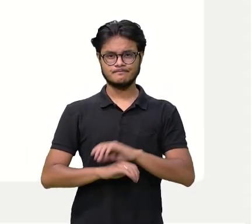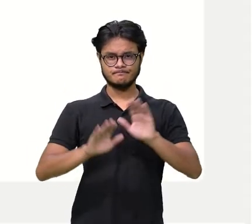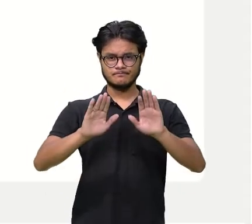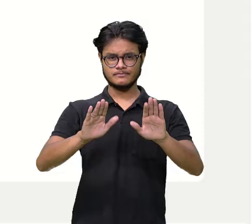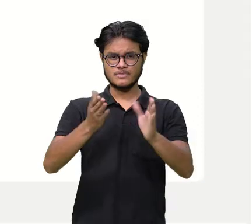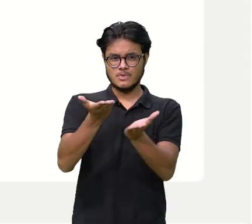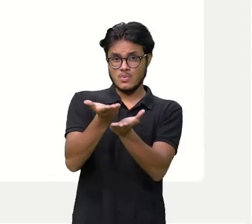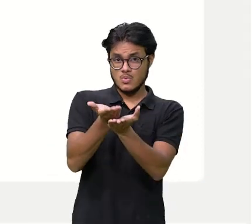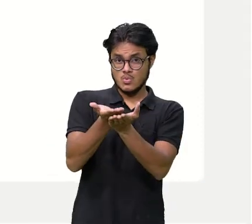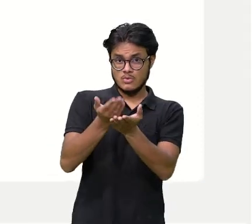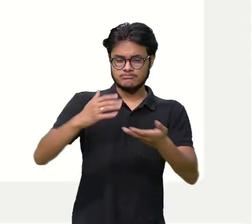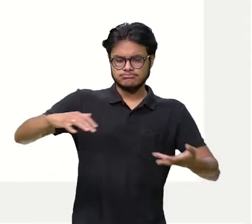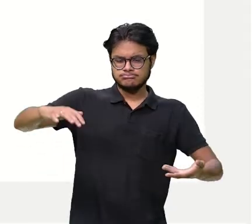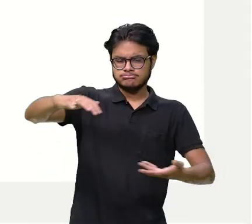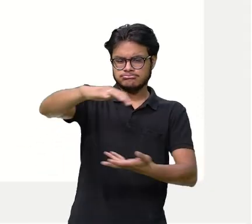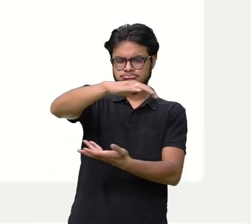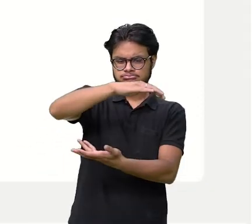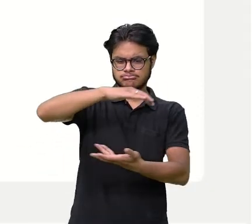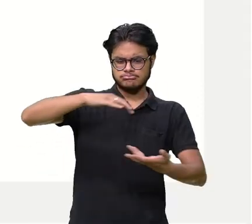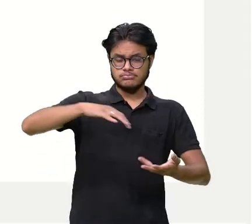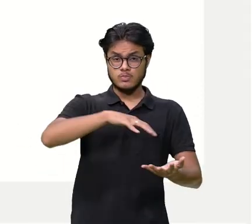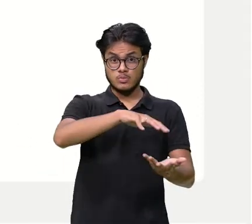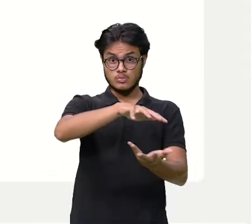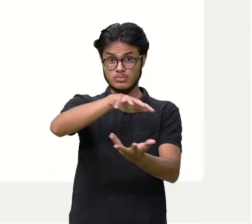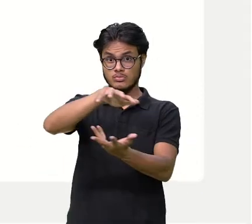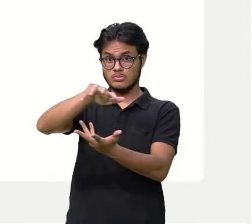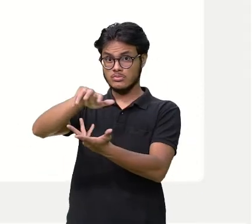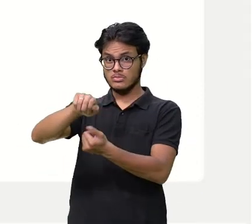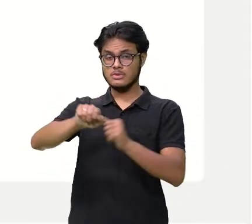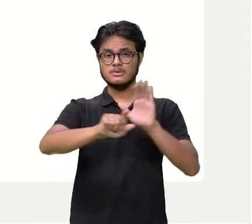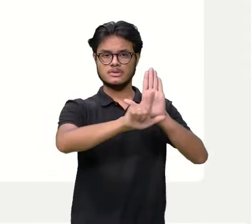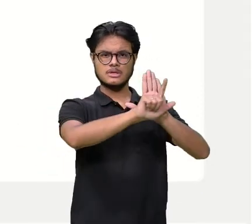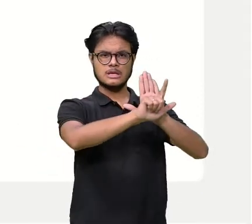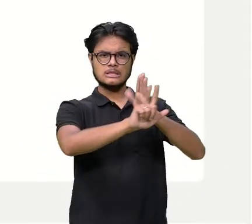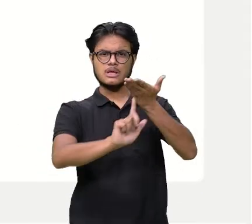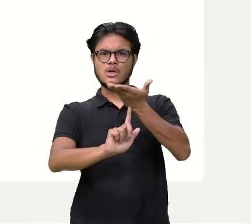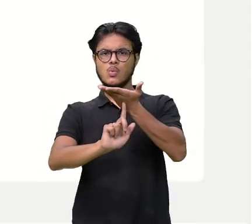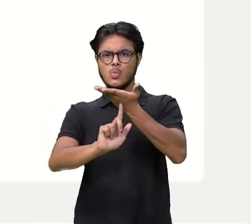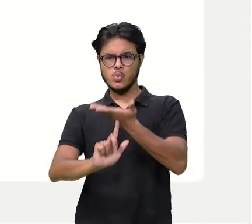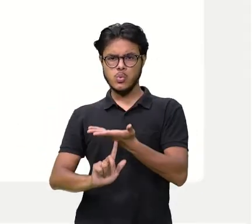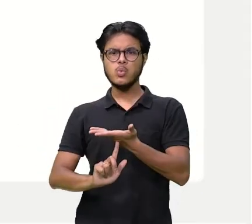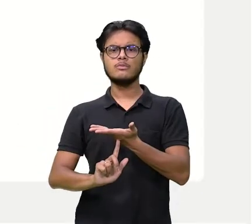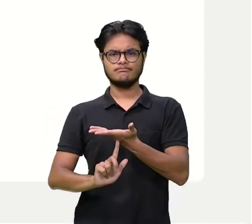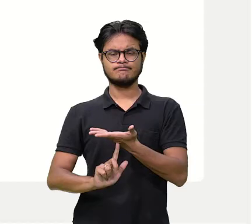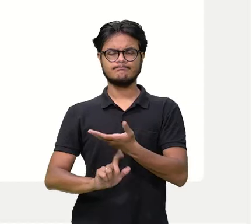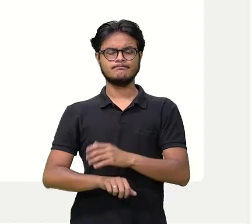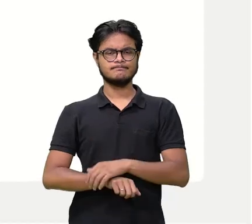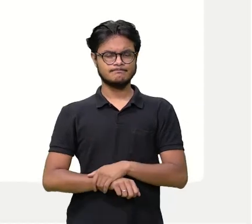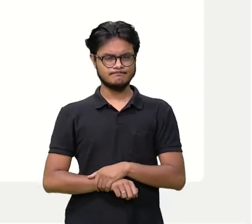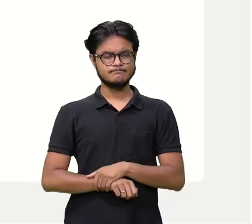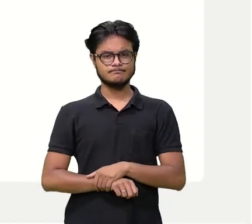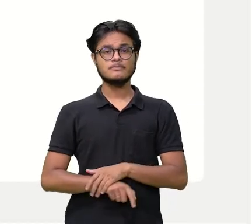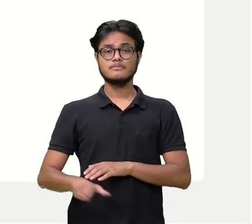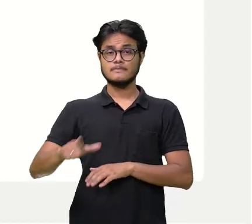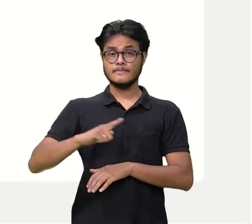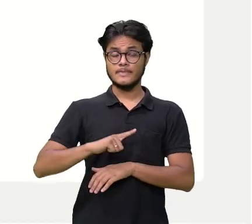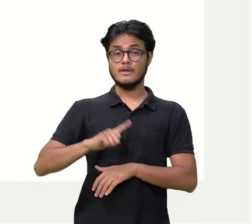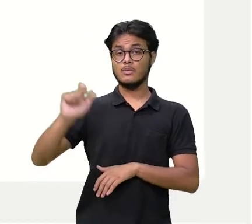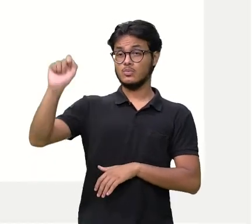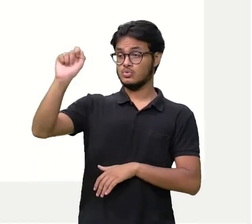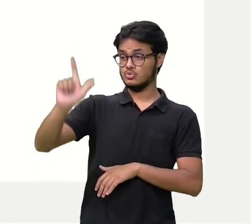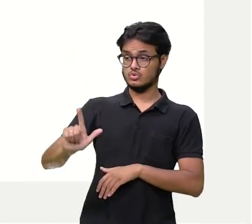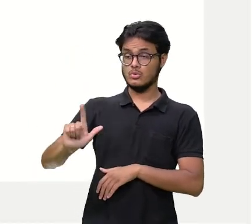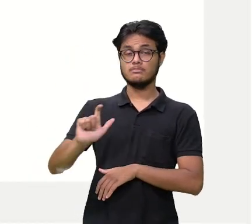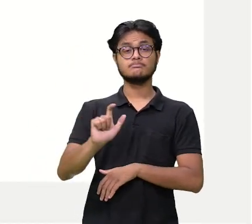estudos planetários de Newton o levou à formulação da lei da gravitação universal, que explica a interação entre o Sol e um